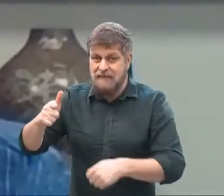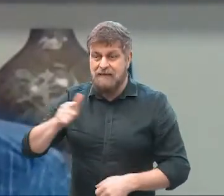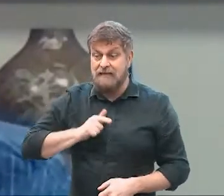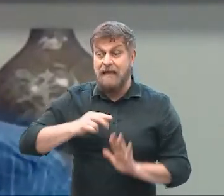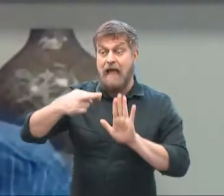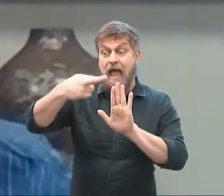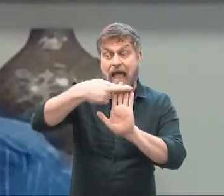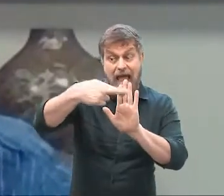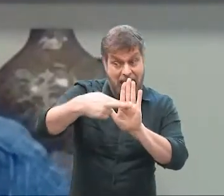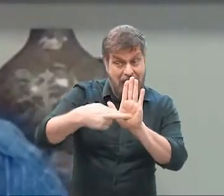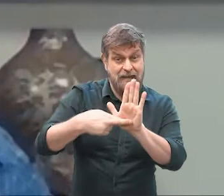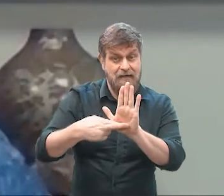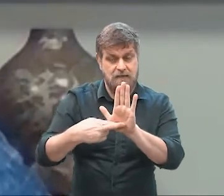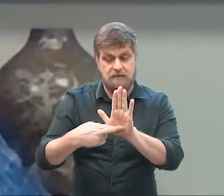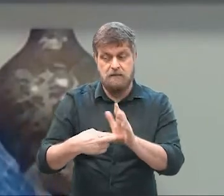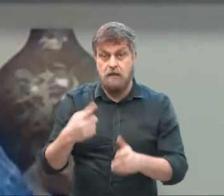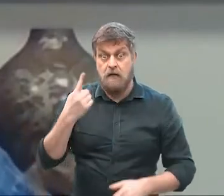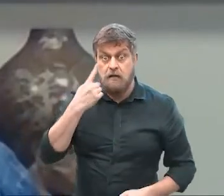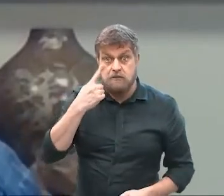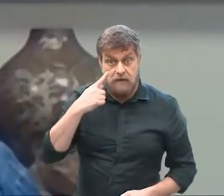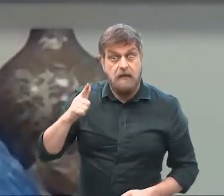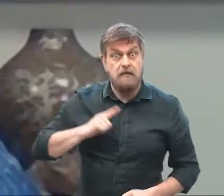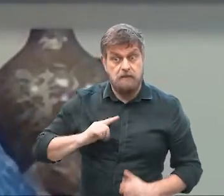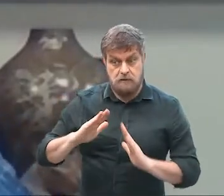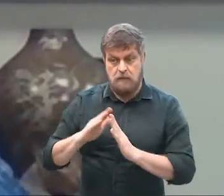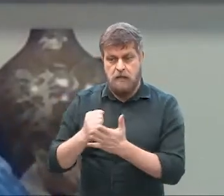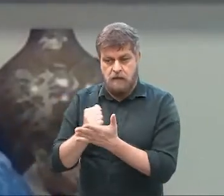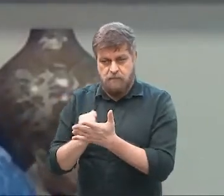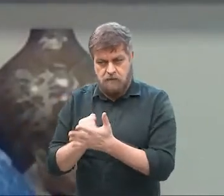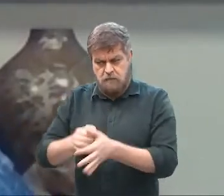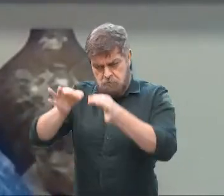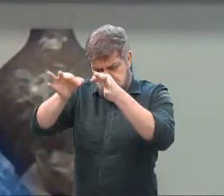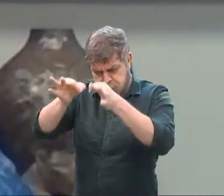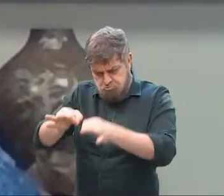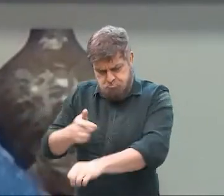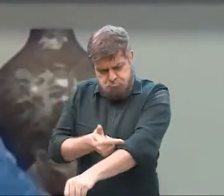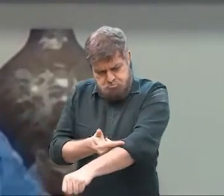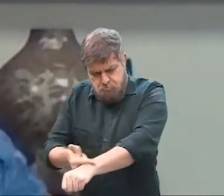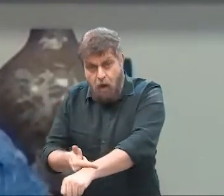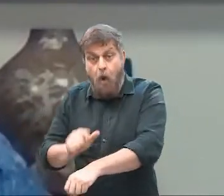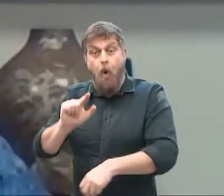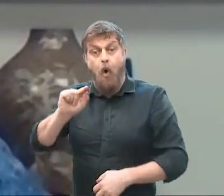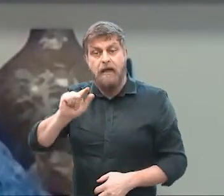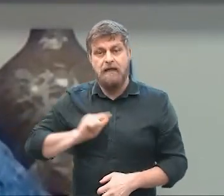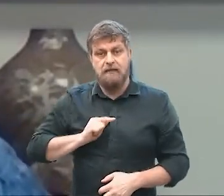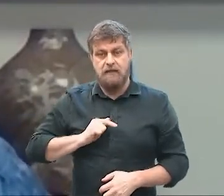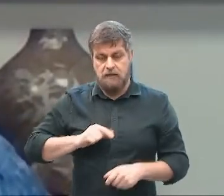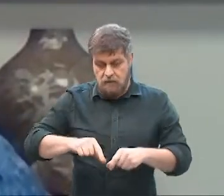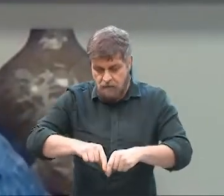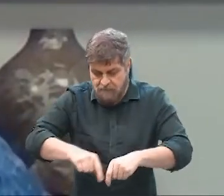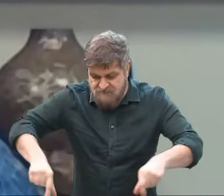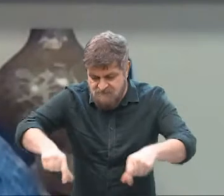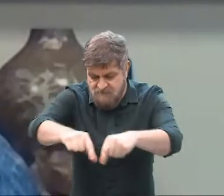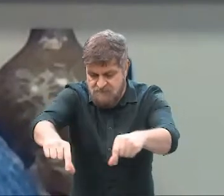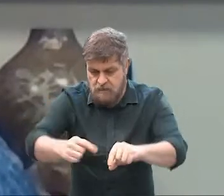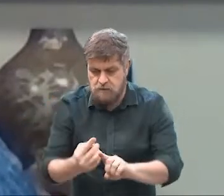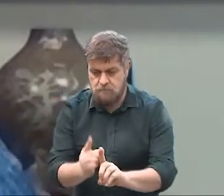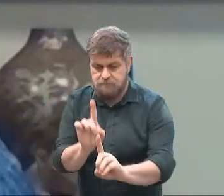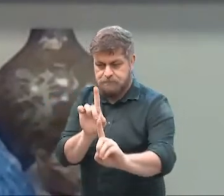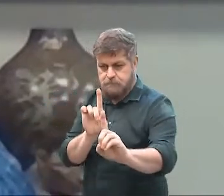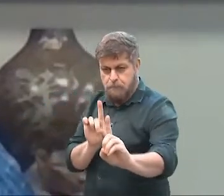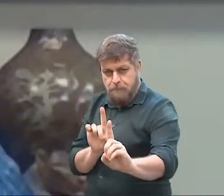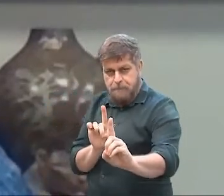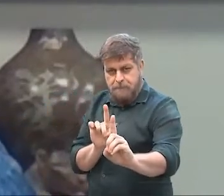algumas regras. O que se vê em alguns estabelecimentos sérios, responsáveis, são aquelas faixas com